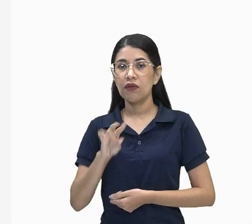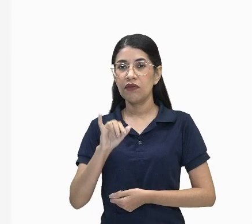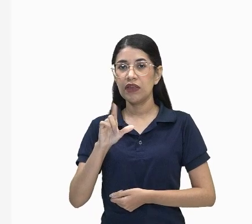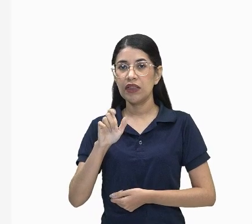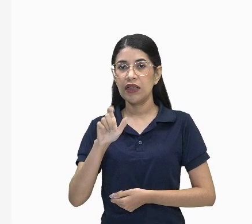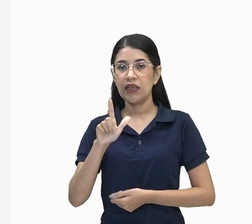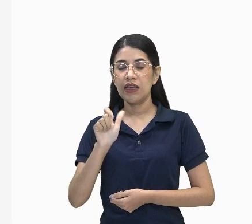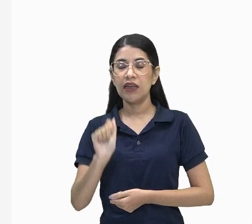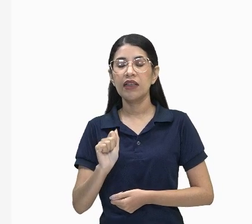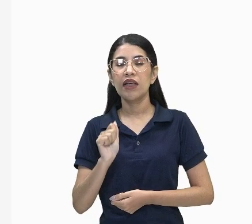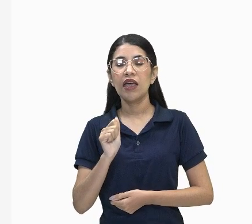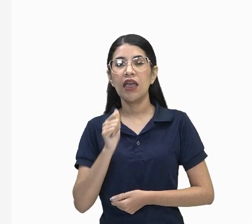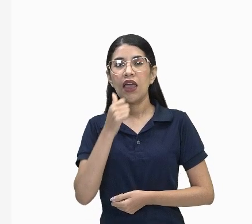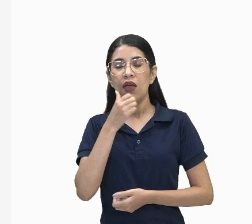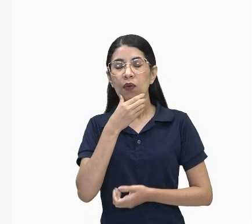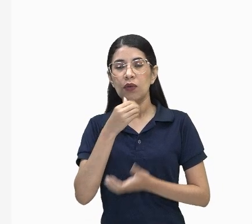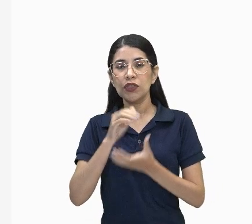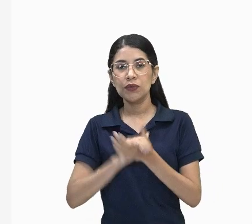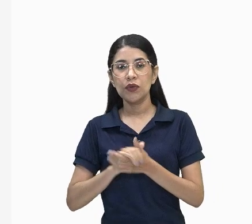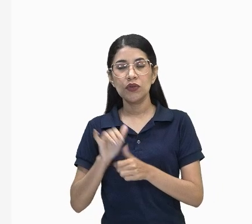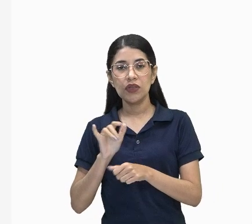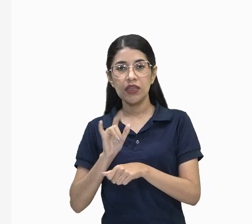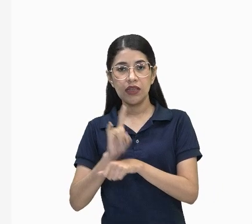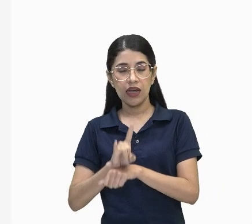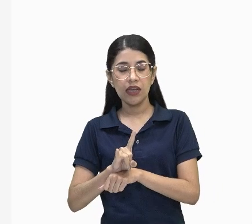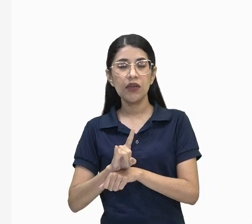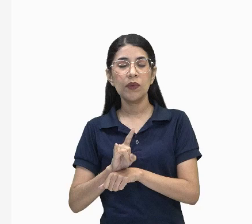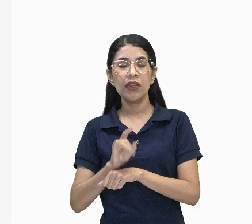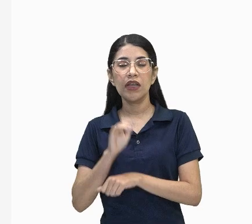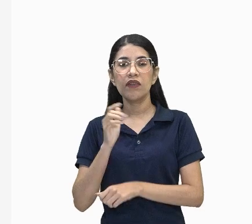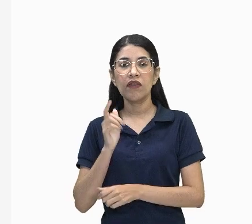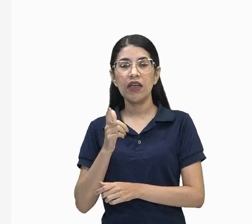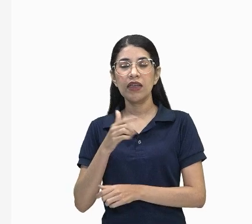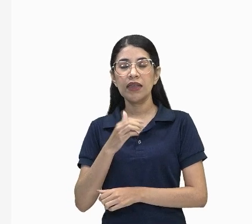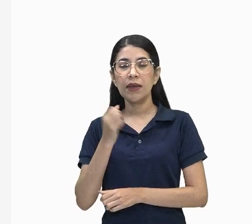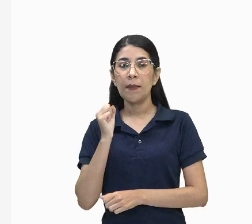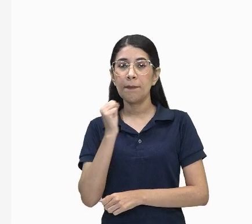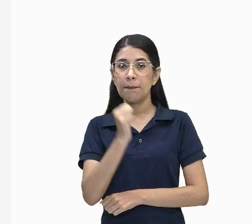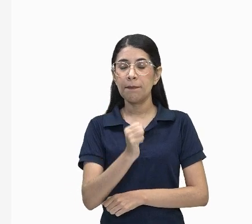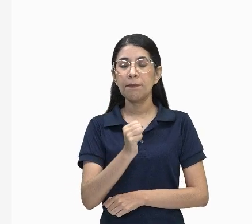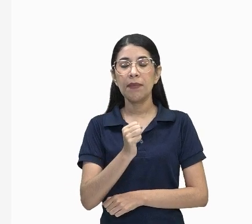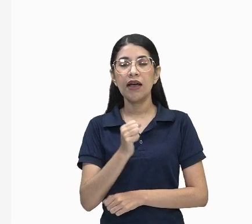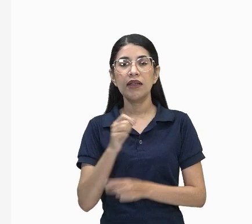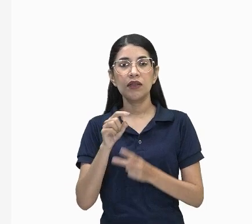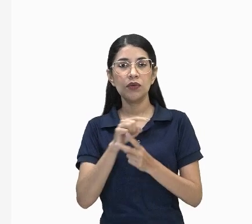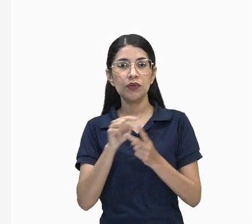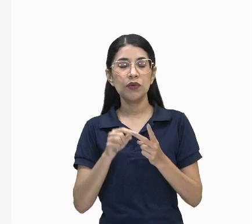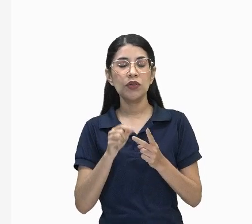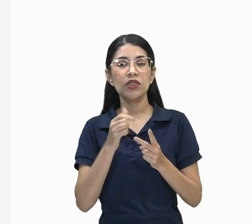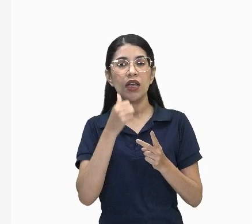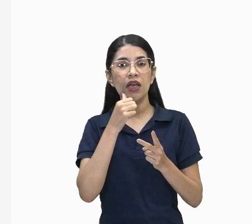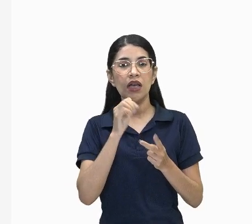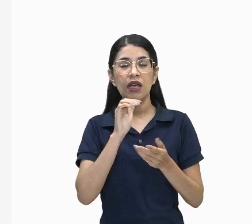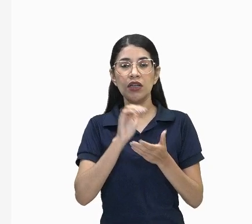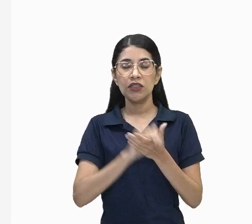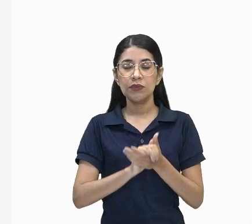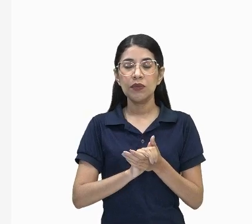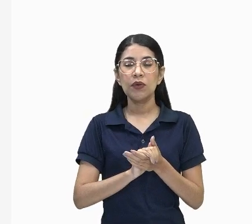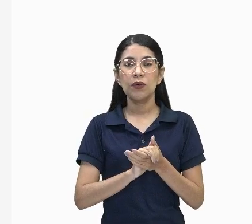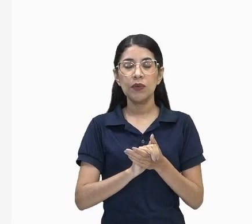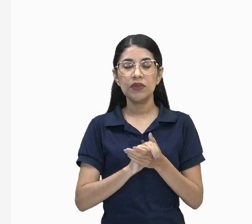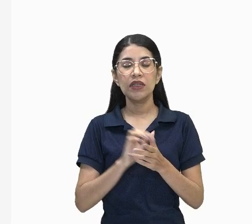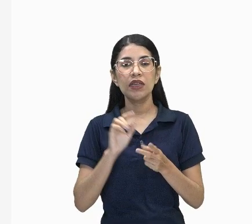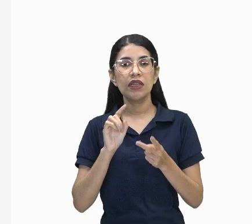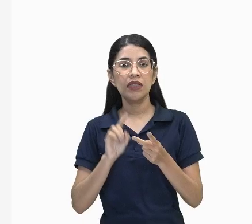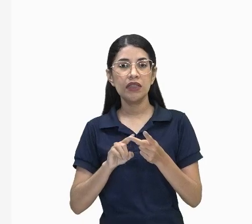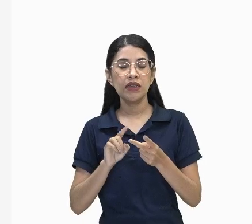o marido traído e que vai matar os dois amantes. Mata a esposa, quando descobre a